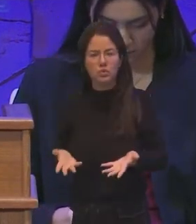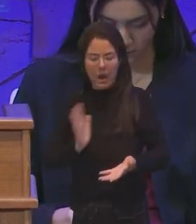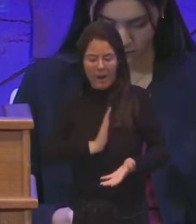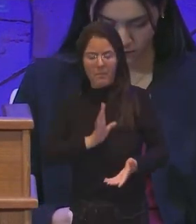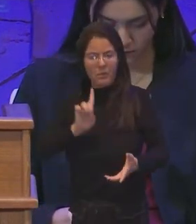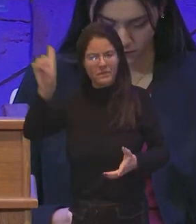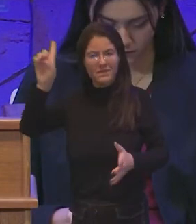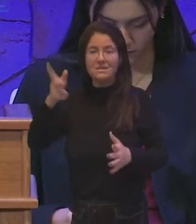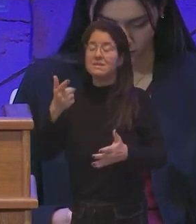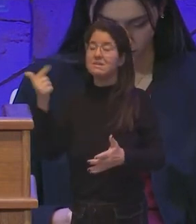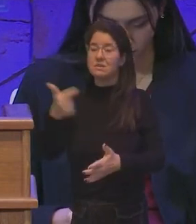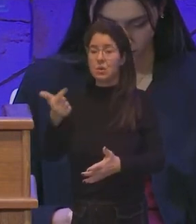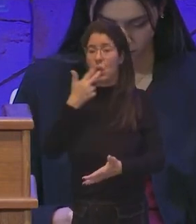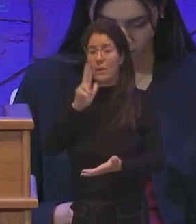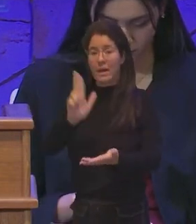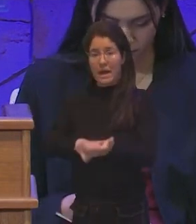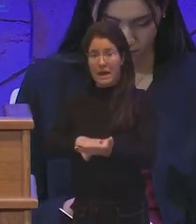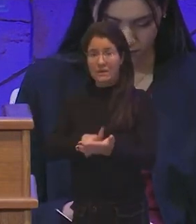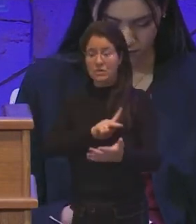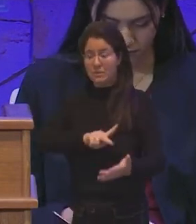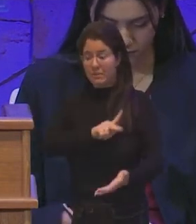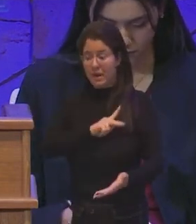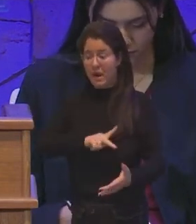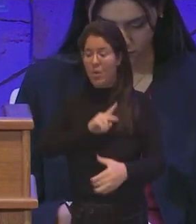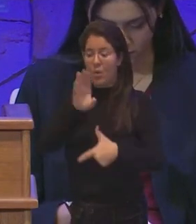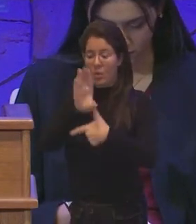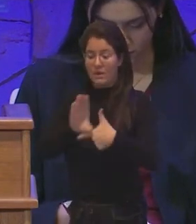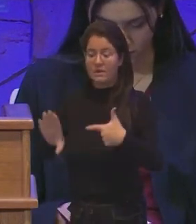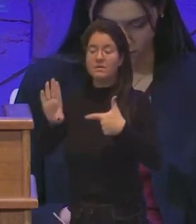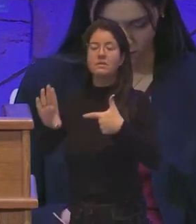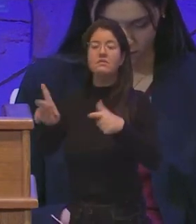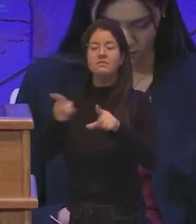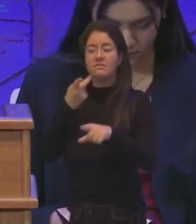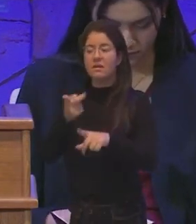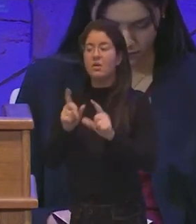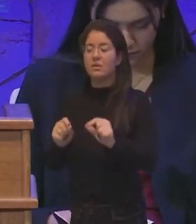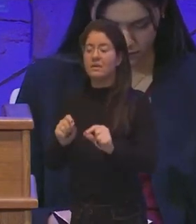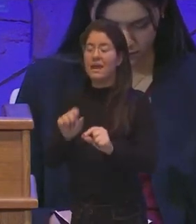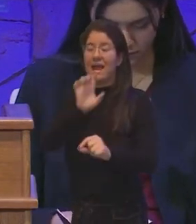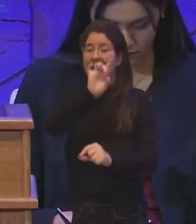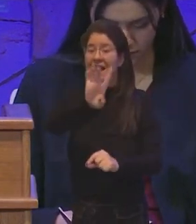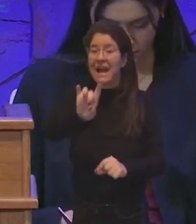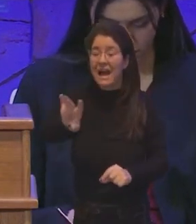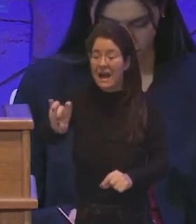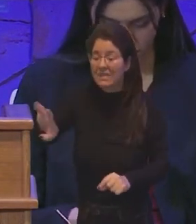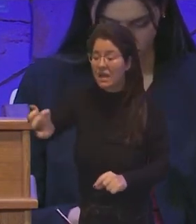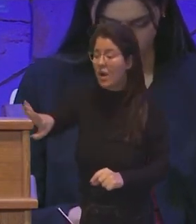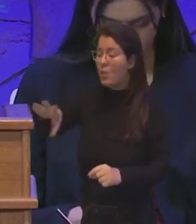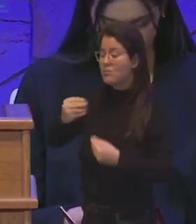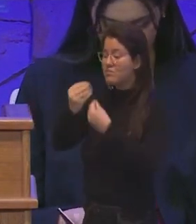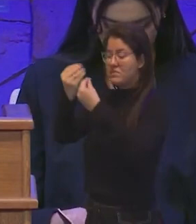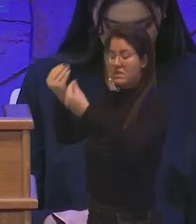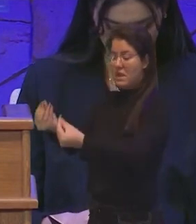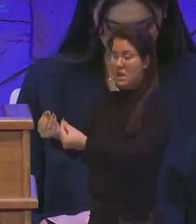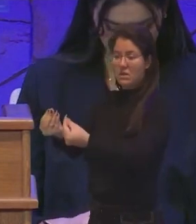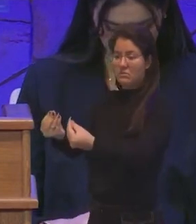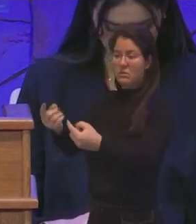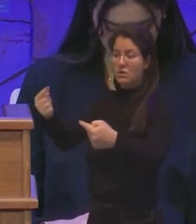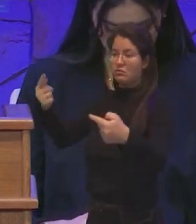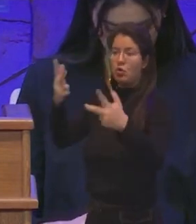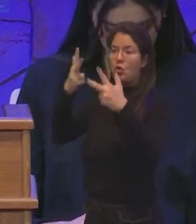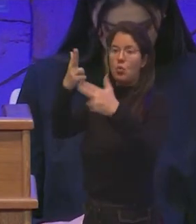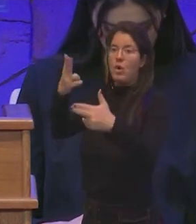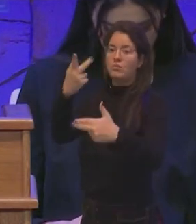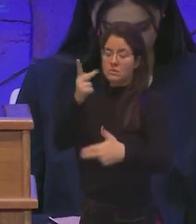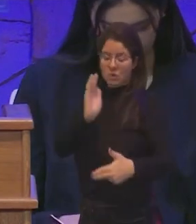Segunda carta de Paulo aos Coríntios, capítulo 9, verso 7 diz: cada um dê conforme determinou em seu coração, não com pesar